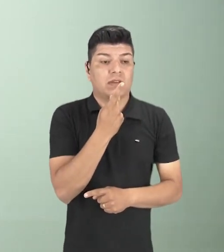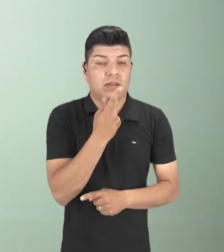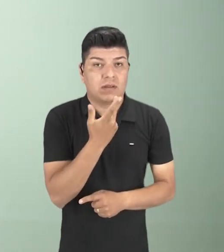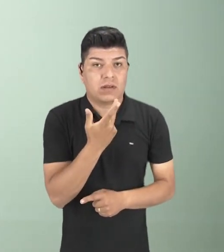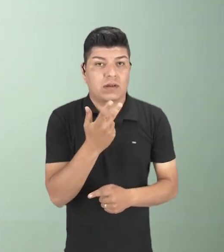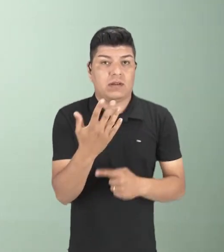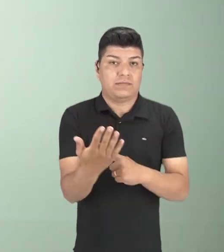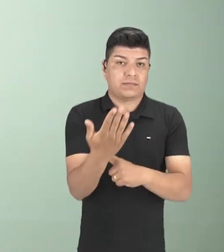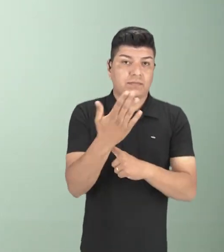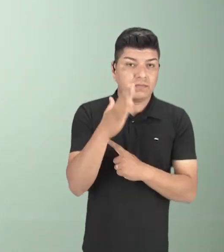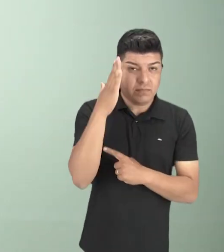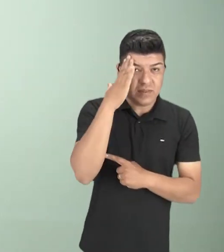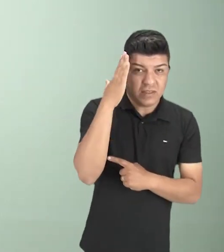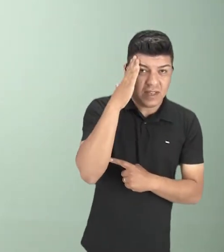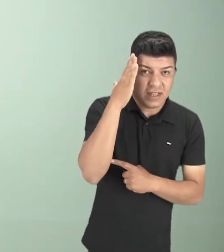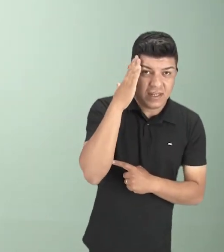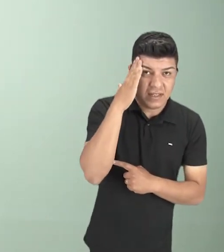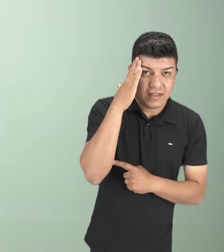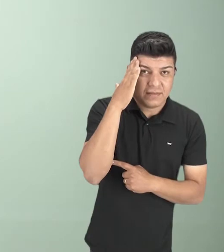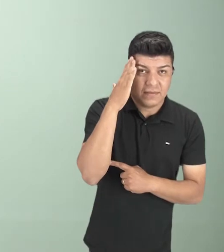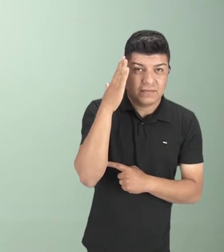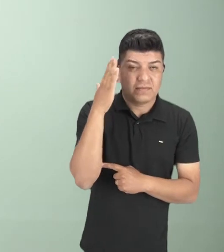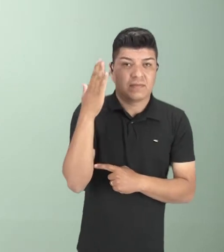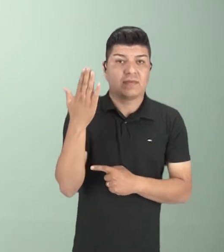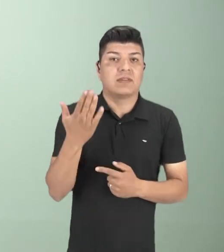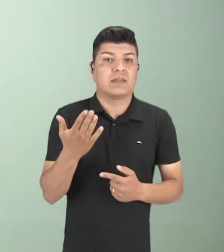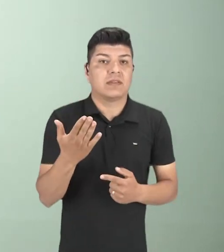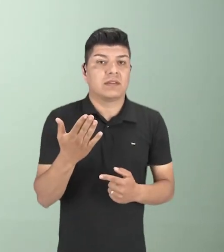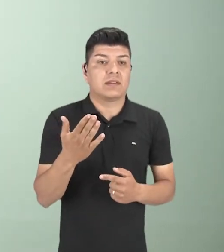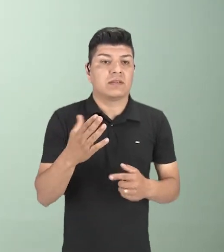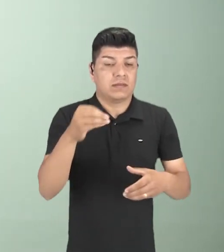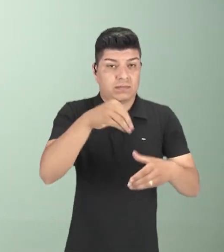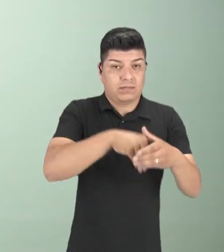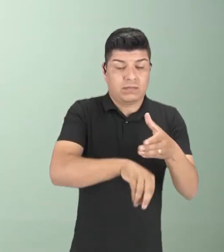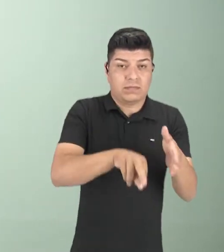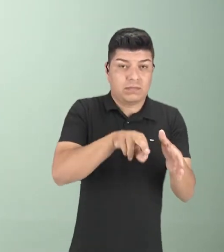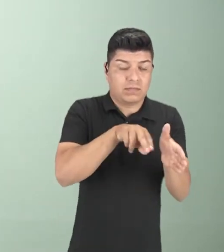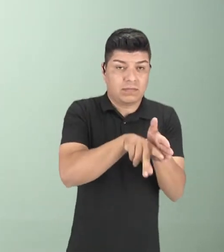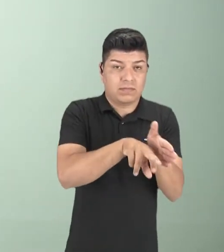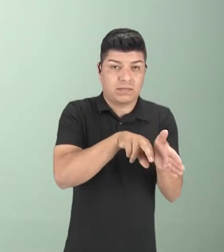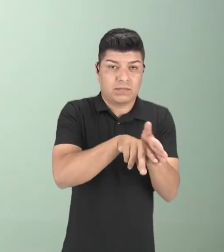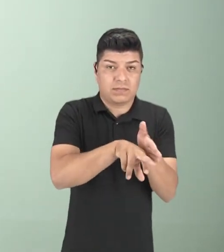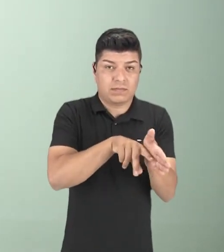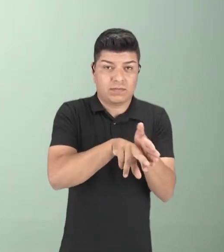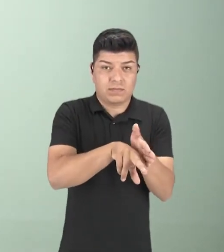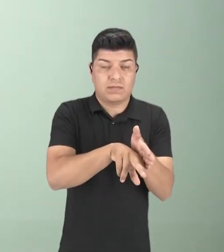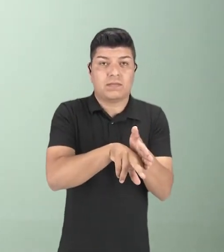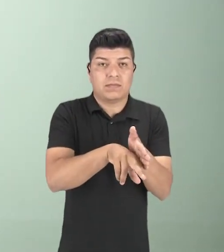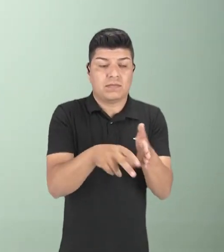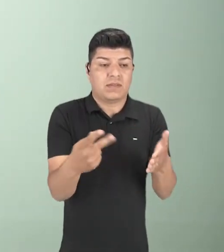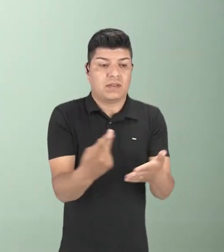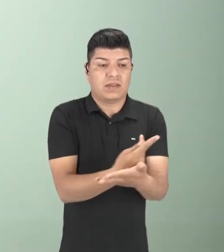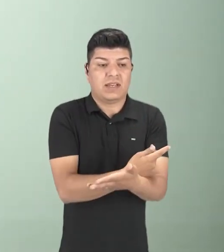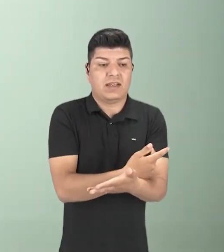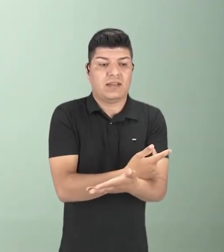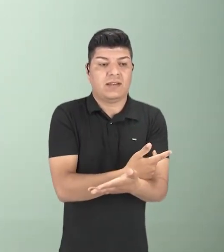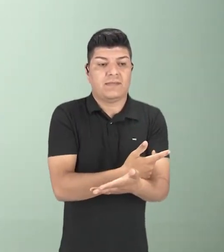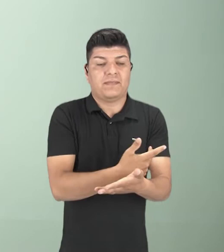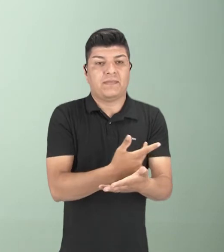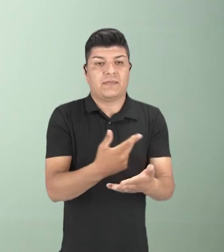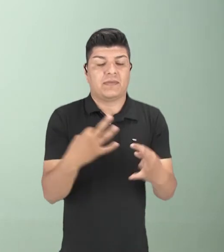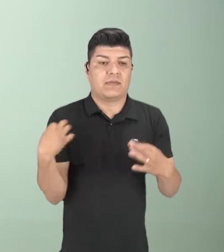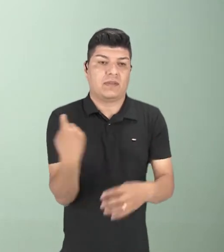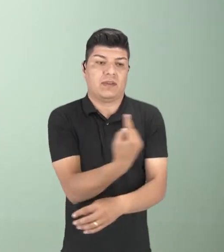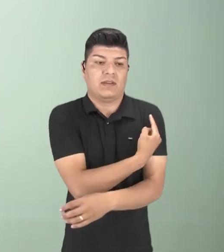a gente a compreender o fenômeno, mas como eu disse anteriormente, dentro da biologia, existem coisas que acontecem que são alheios